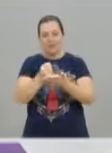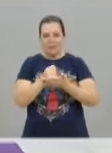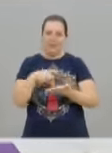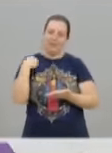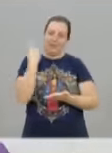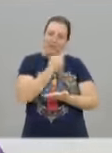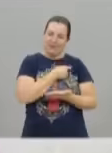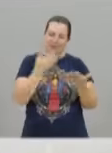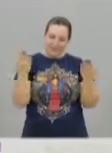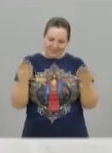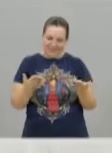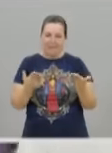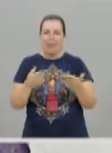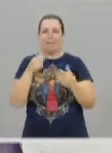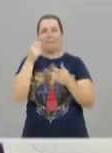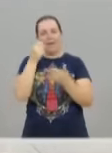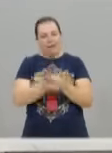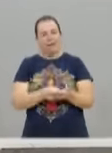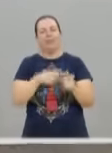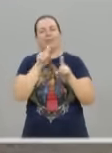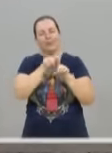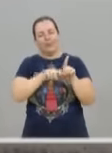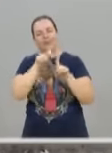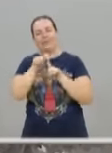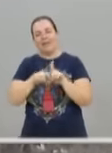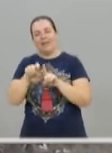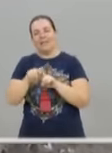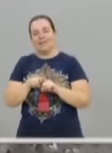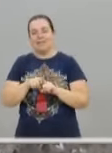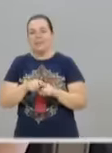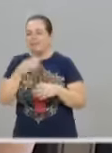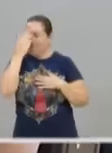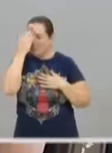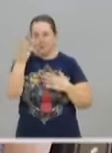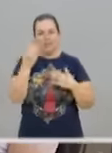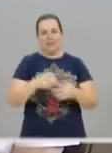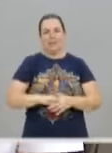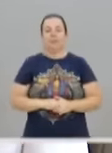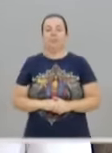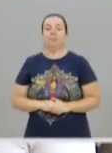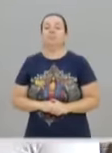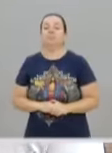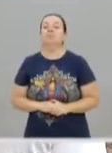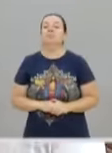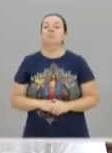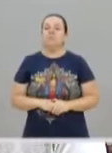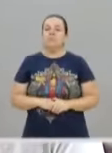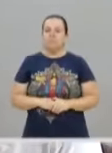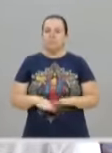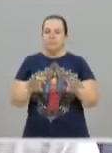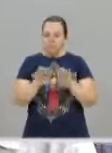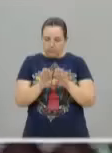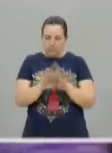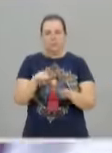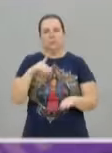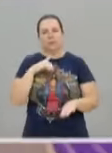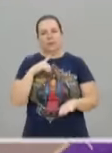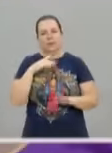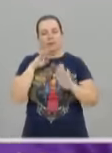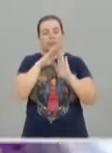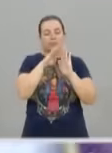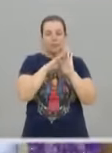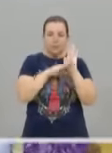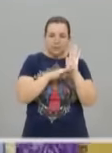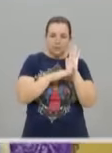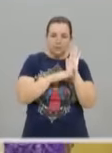programa Hoje Gente do céu perdeu 5 horas da tarde senão 10 horas da noite verbios